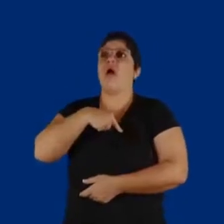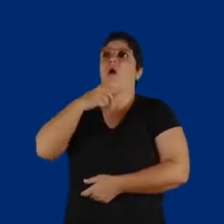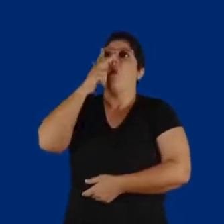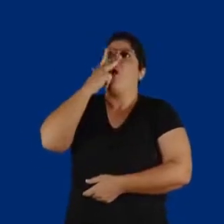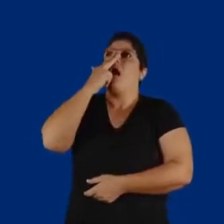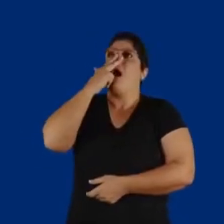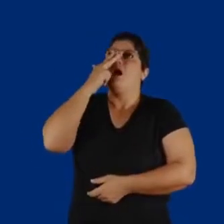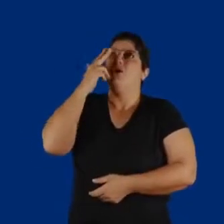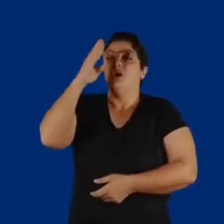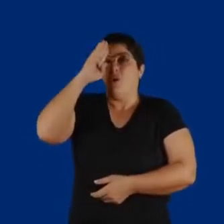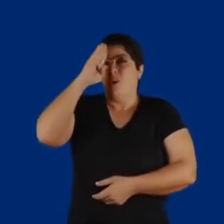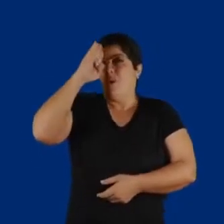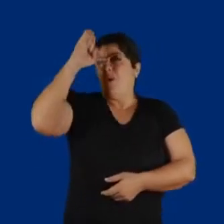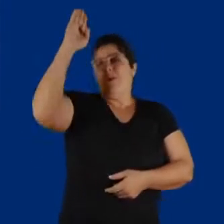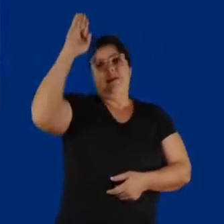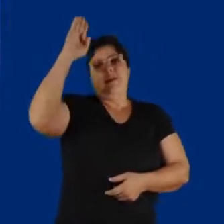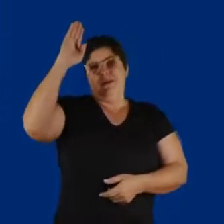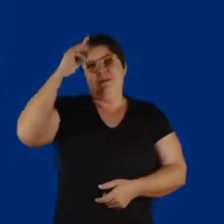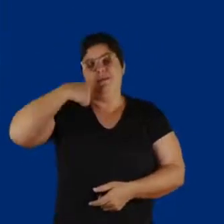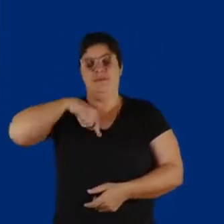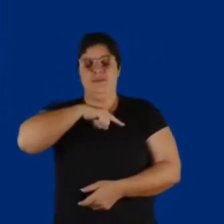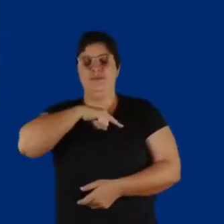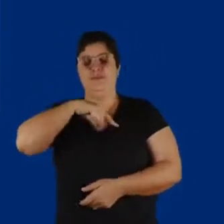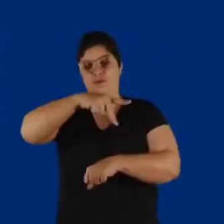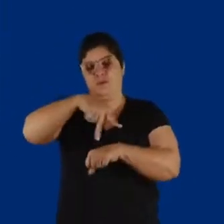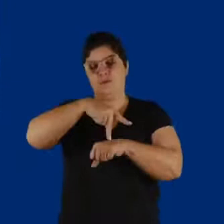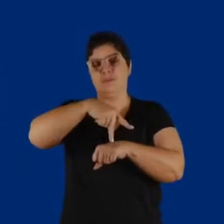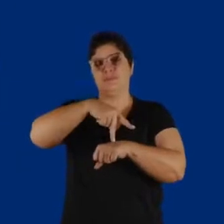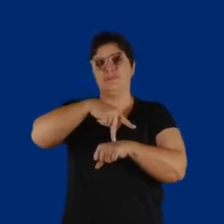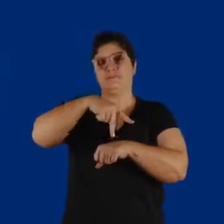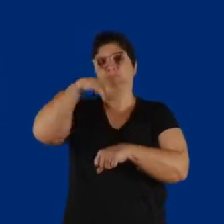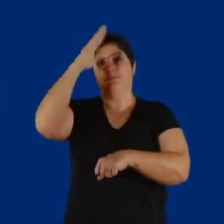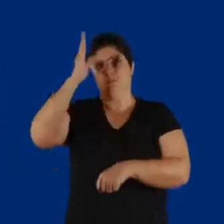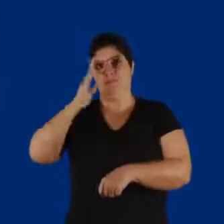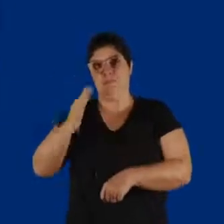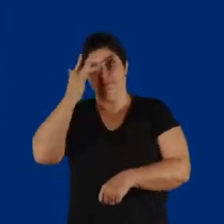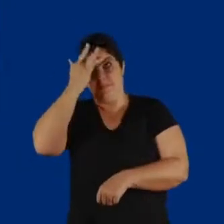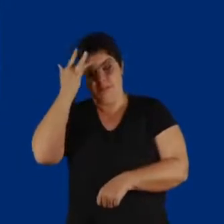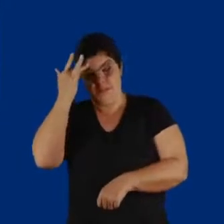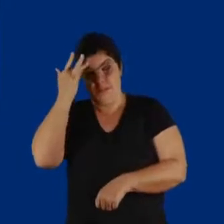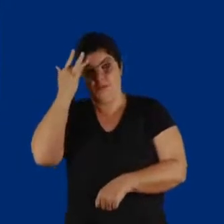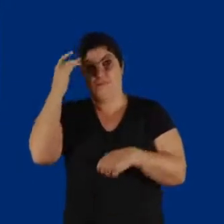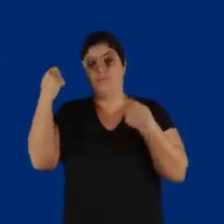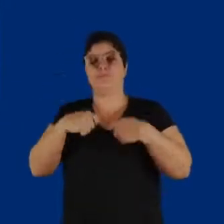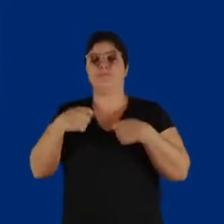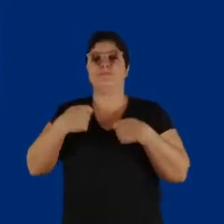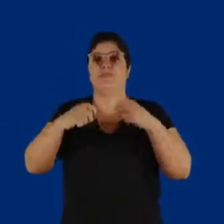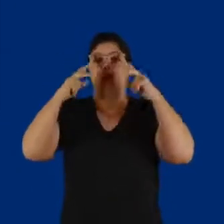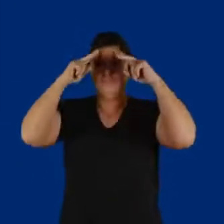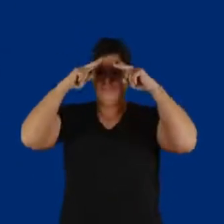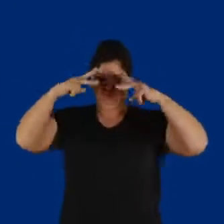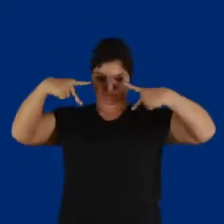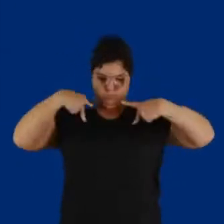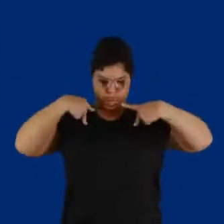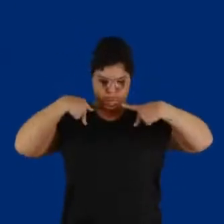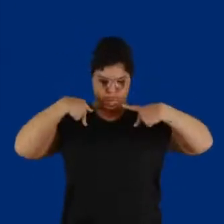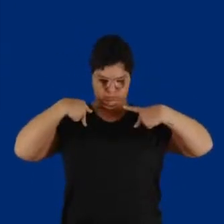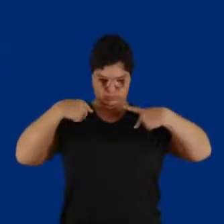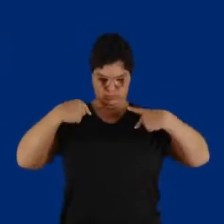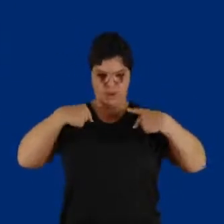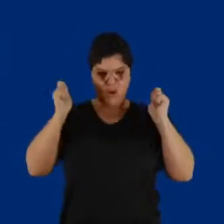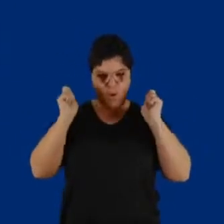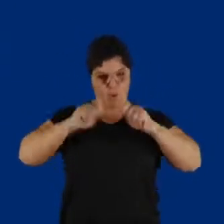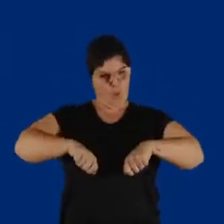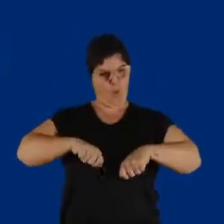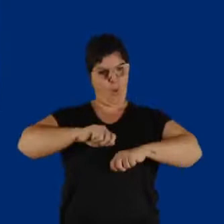passo principal para os brasileiros, começar a olhar para dentro de nós, nós começarmos a olhar para